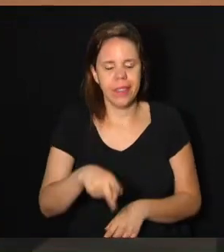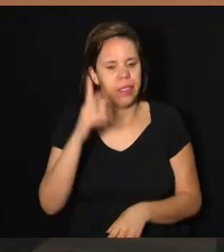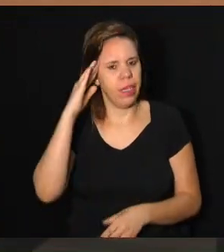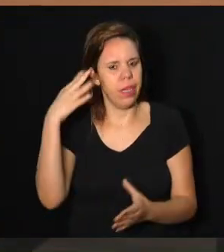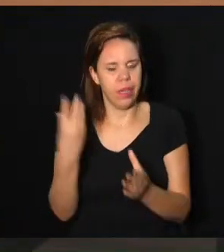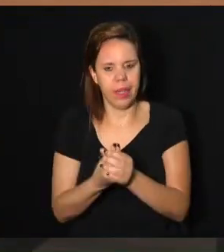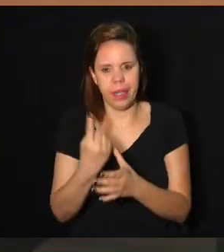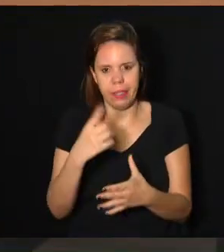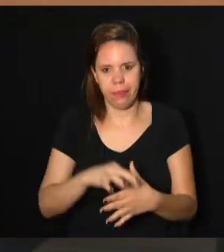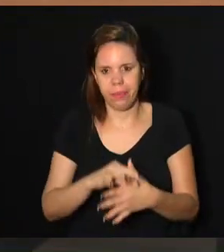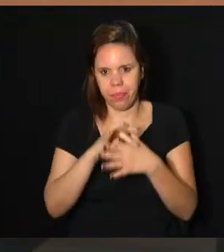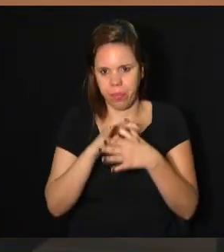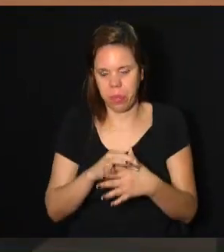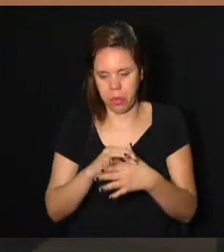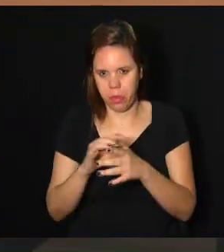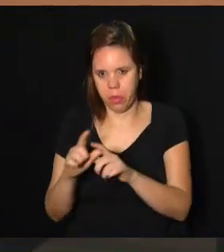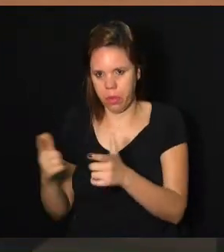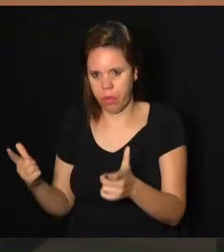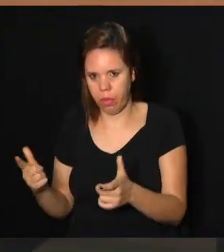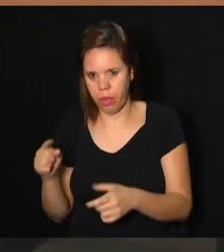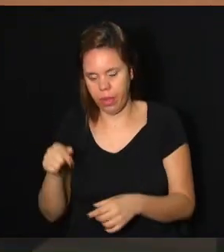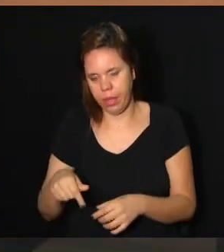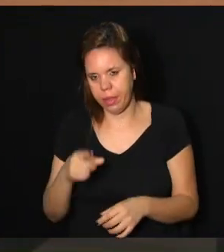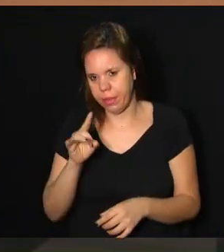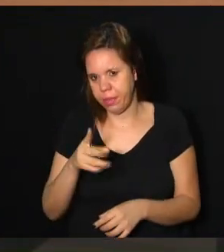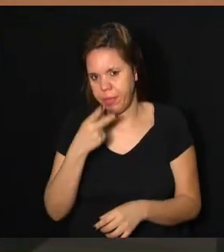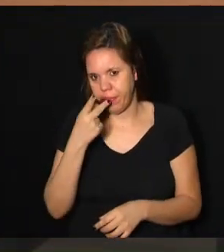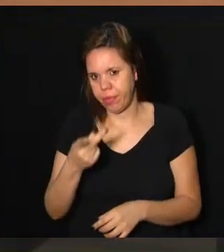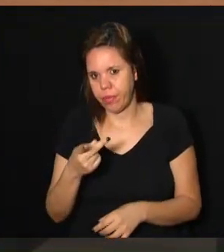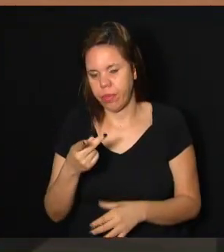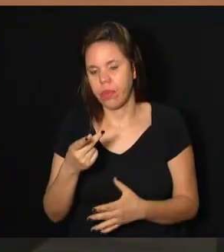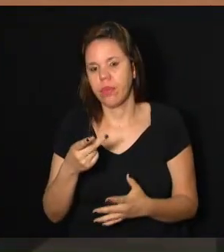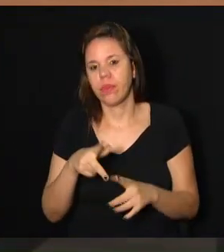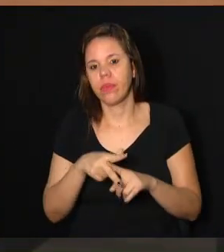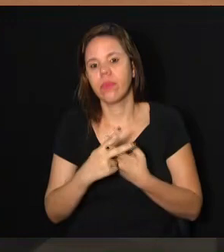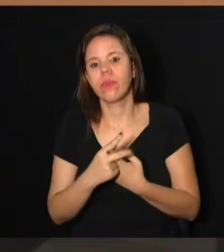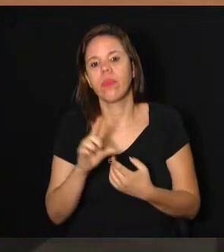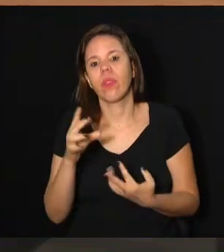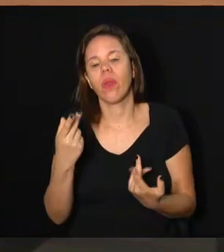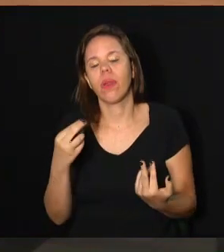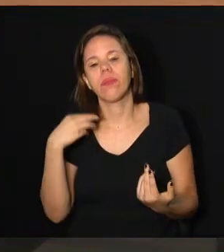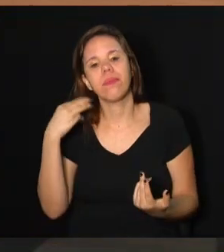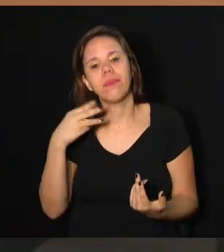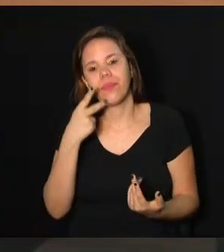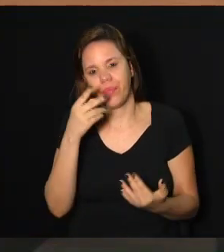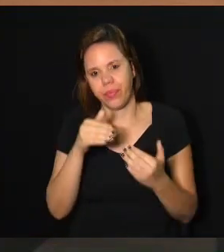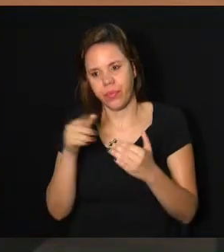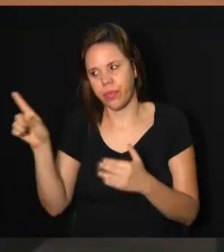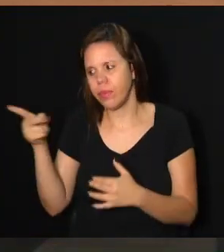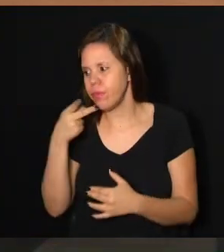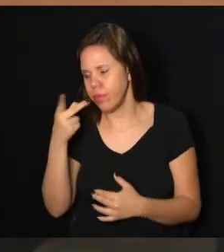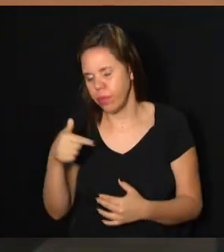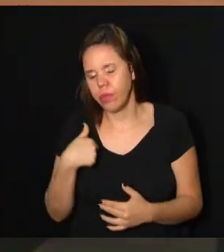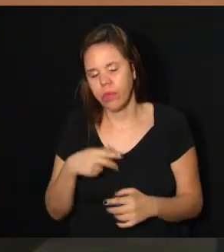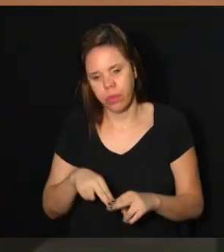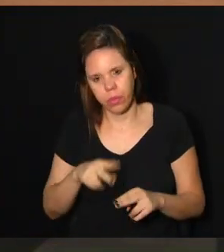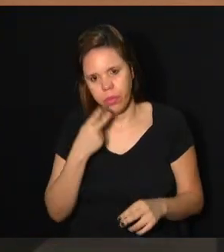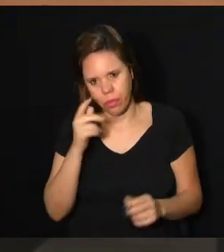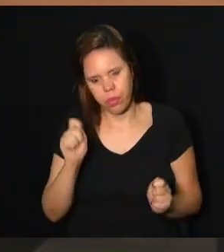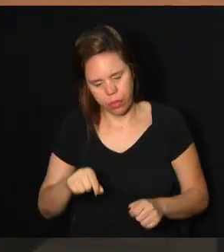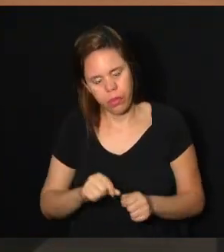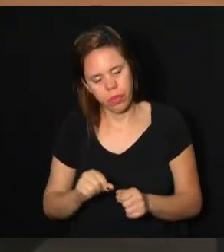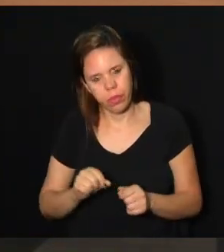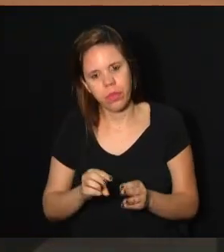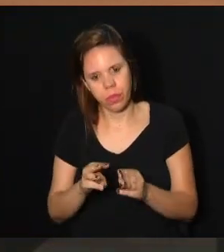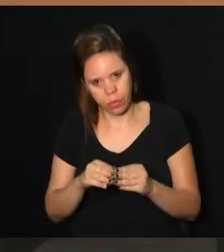o líder da maioria. Aqui só falta uma correção que nem a Mariana falou. Eu concordo com o que ela falou. Por isso que eu falei, pode-se fazer